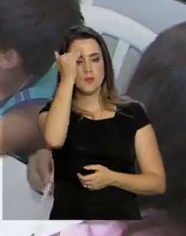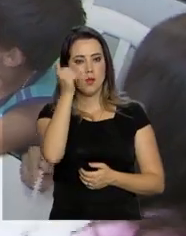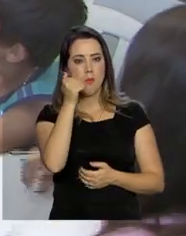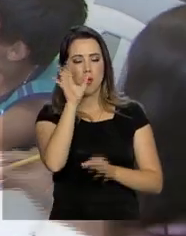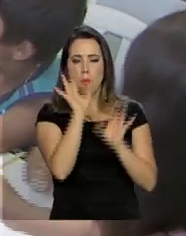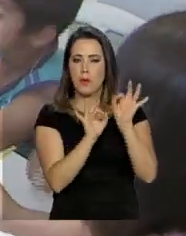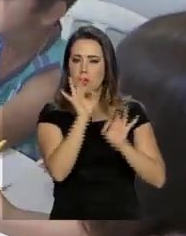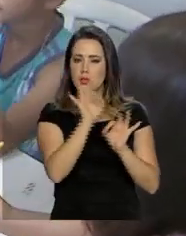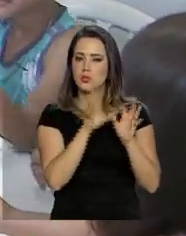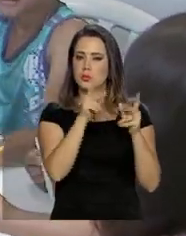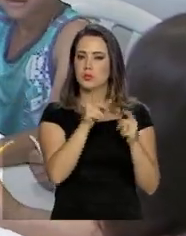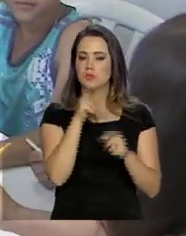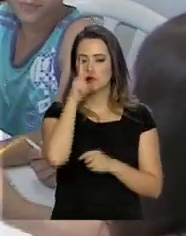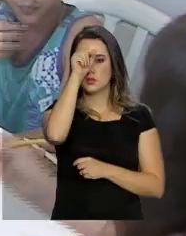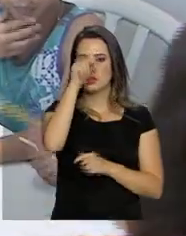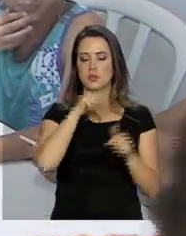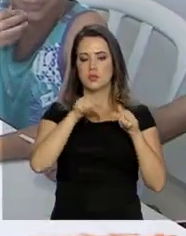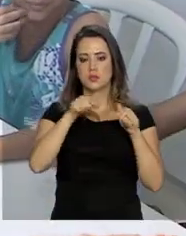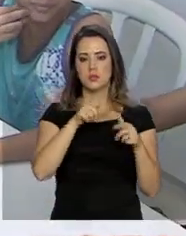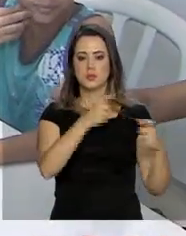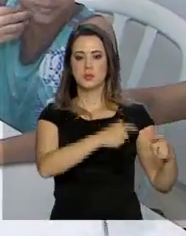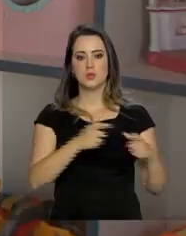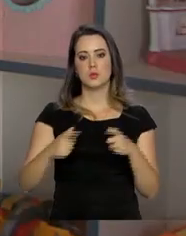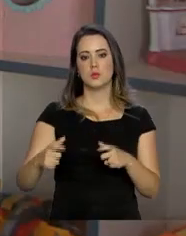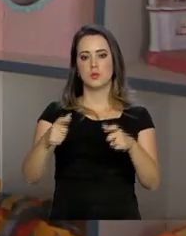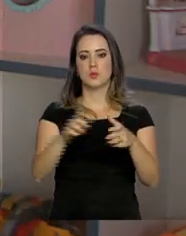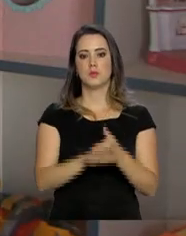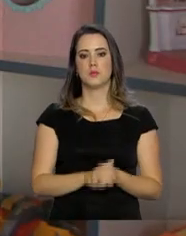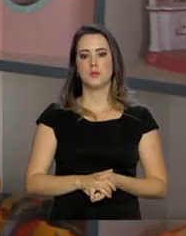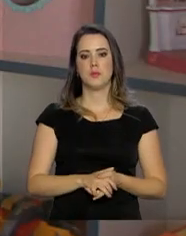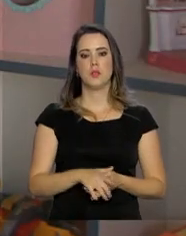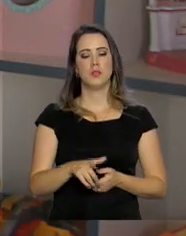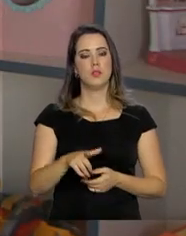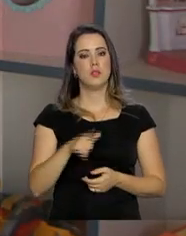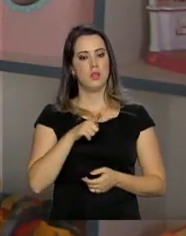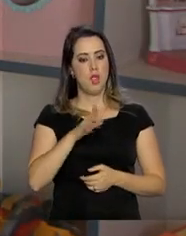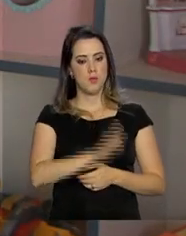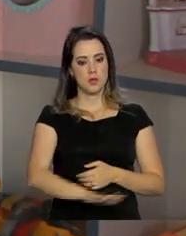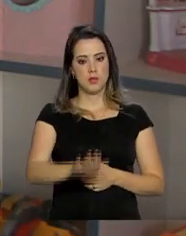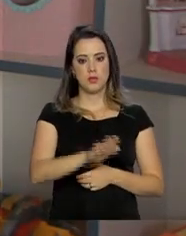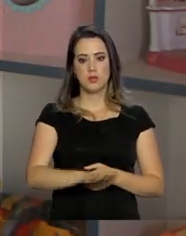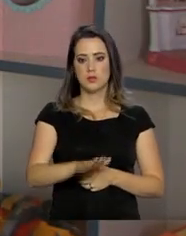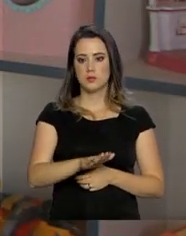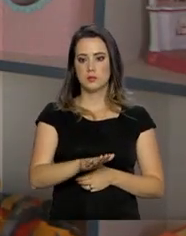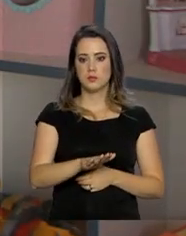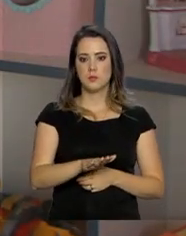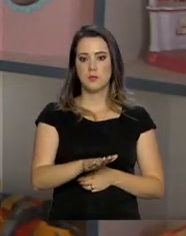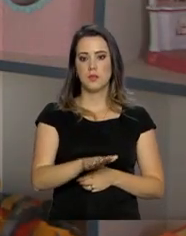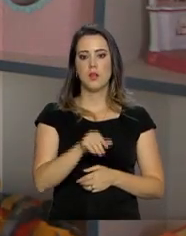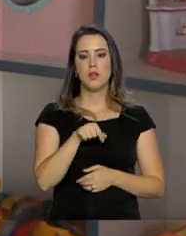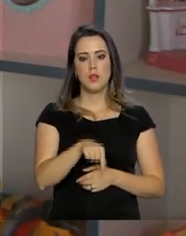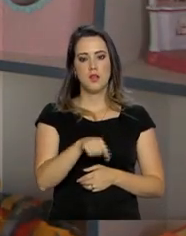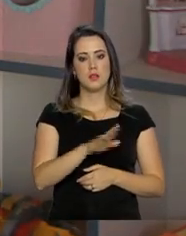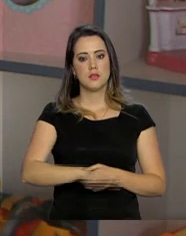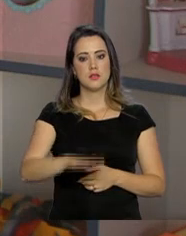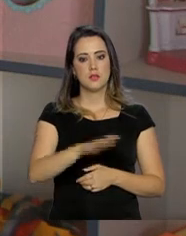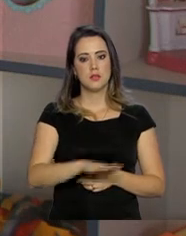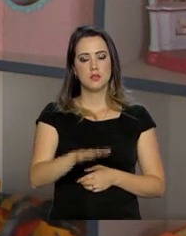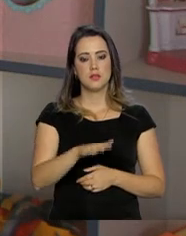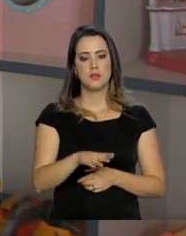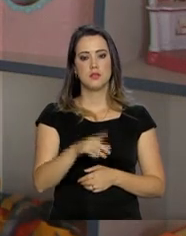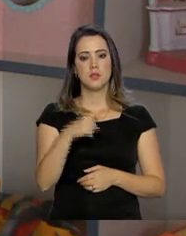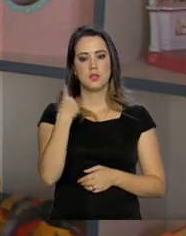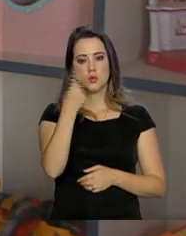fortalecer o trabalho realizado pelos pontos de cultura a gente trabalha com crianças né as crianças ficam aqui no